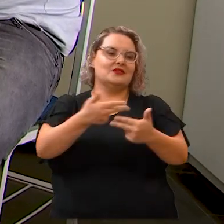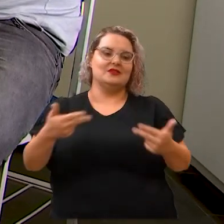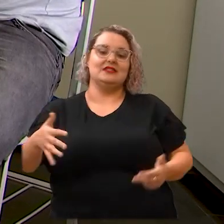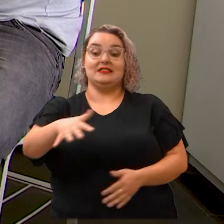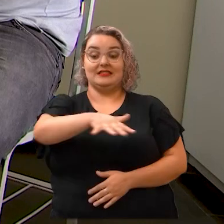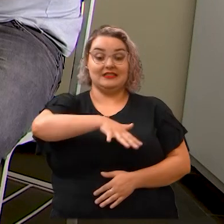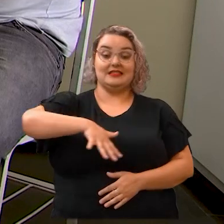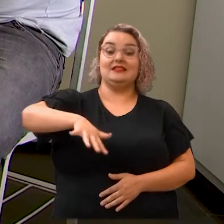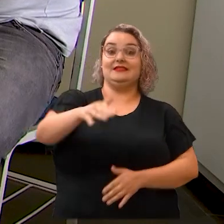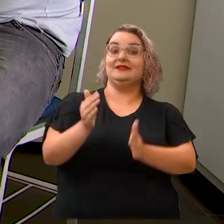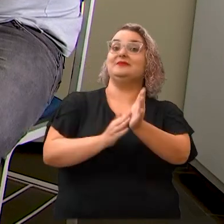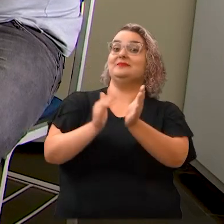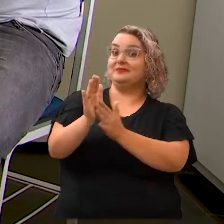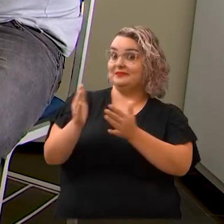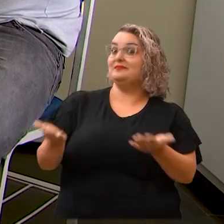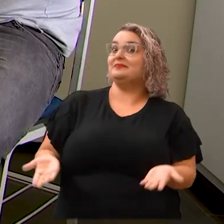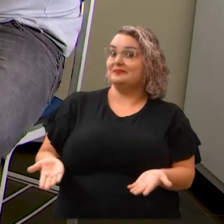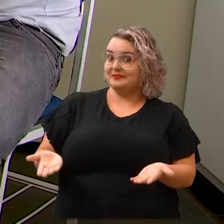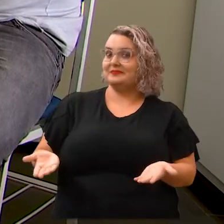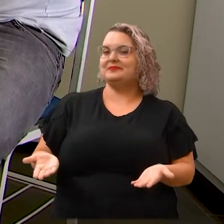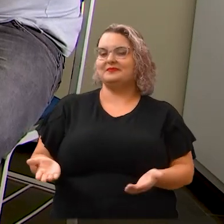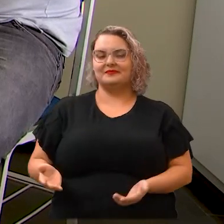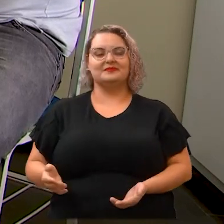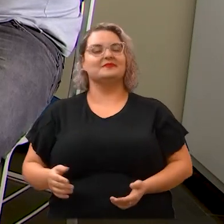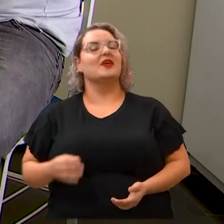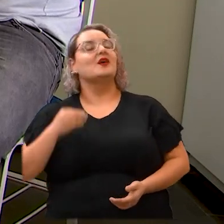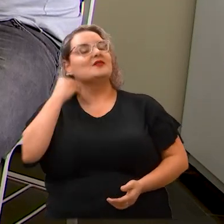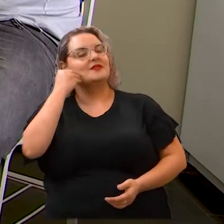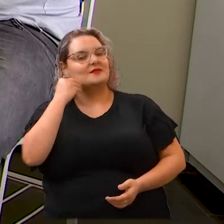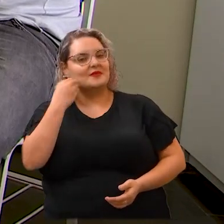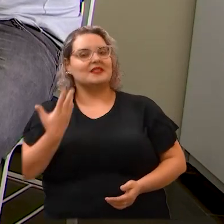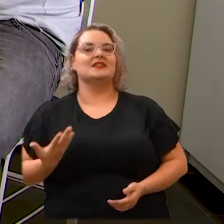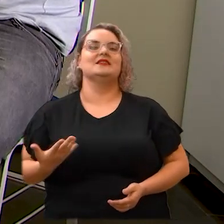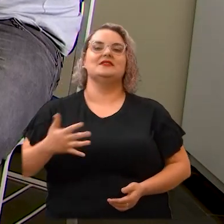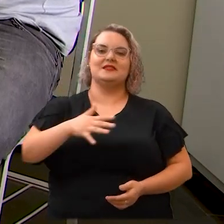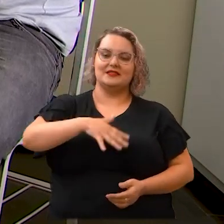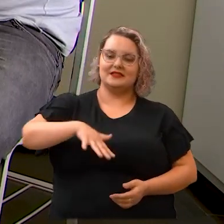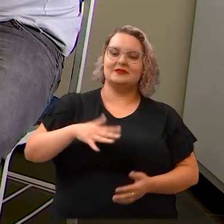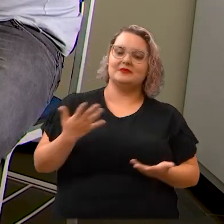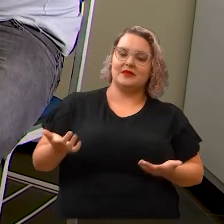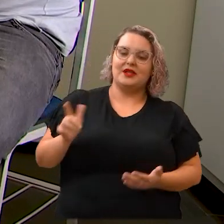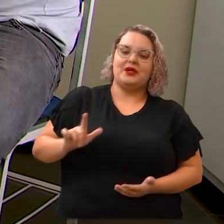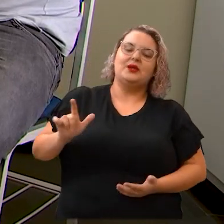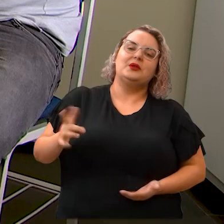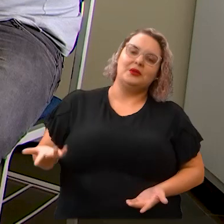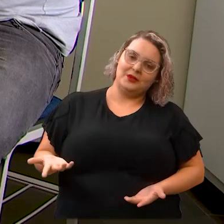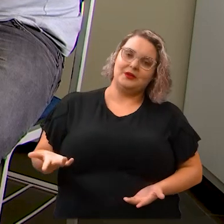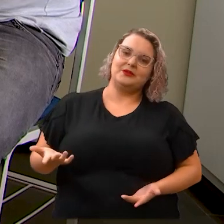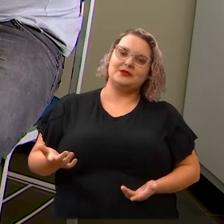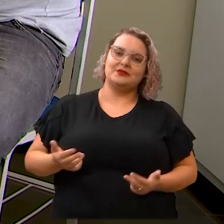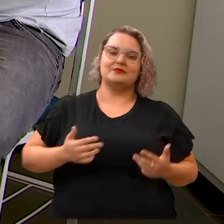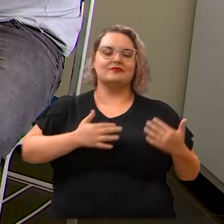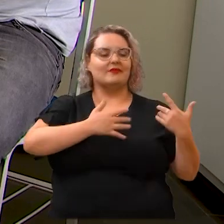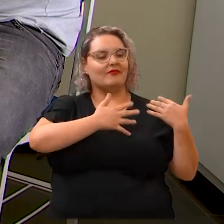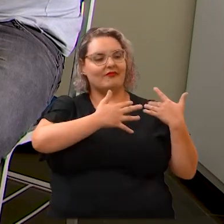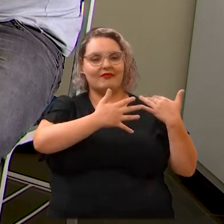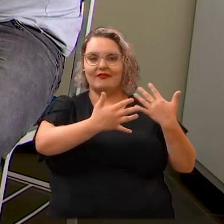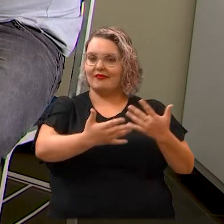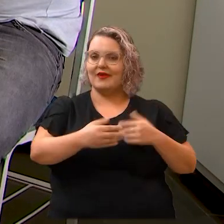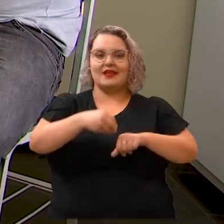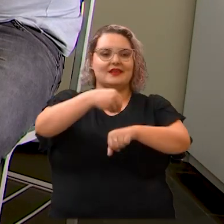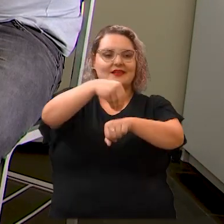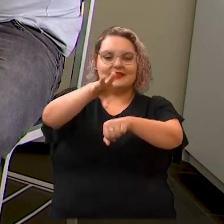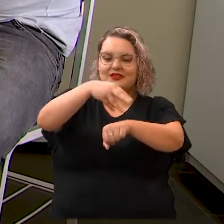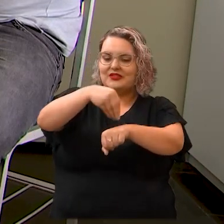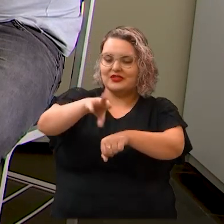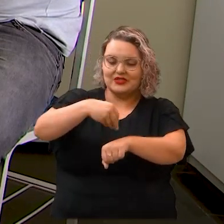esse universo dos concursos públicos né super Experiente no assunto e evidentemente que passou várias não